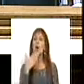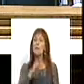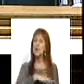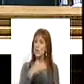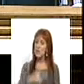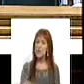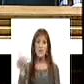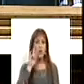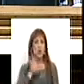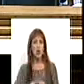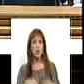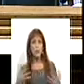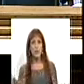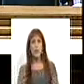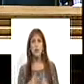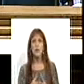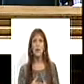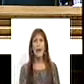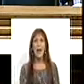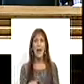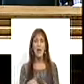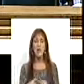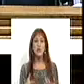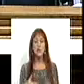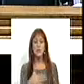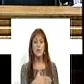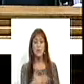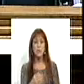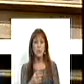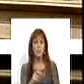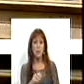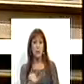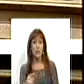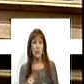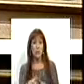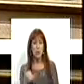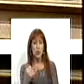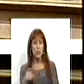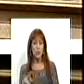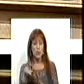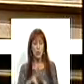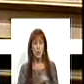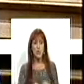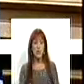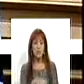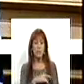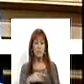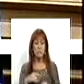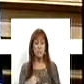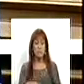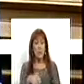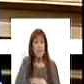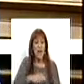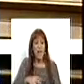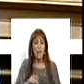Obrigada, Sr. Presidente. Senhoras e Srs. Deputados, a Lei 32/2006 regula as técnicas de procriação medicamente assistida